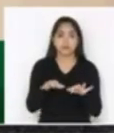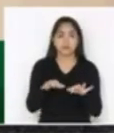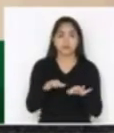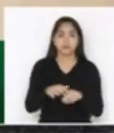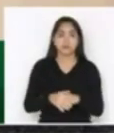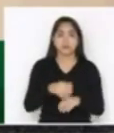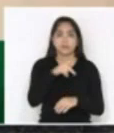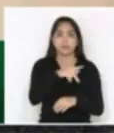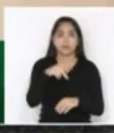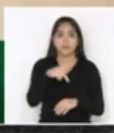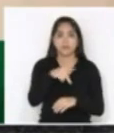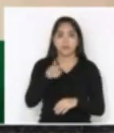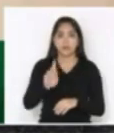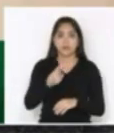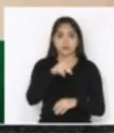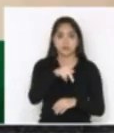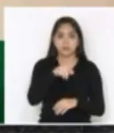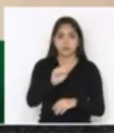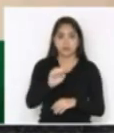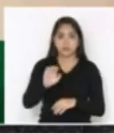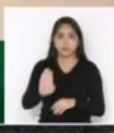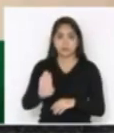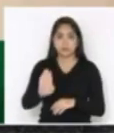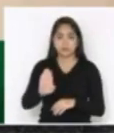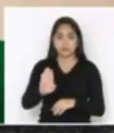parlamentar PP-PR-PSB.